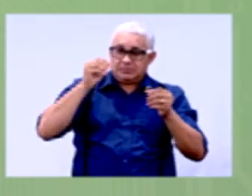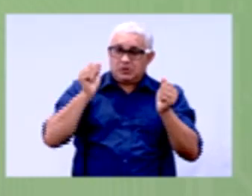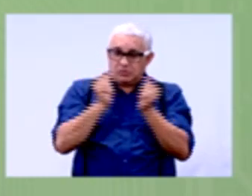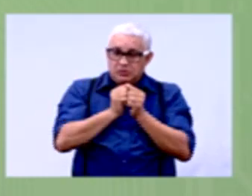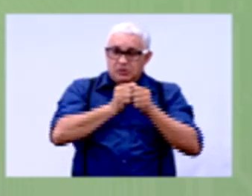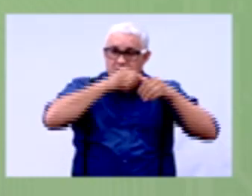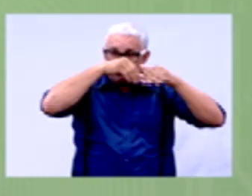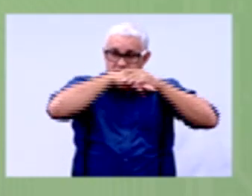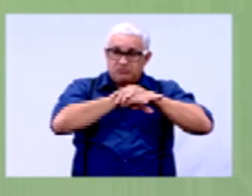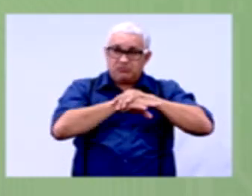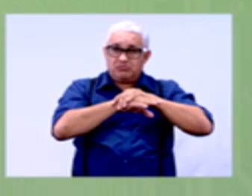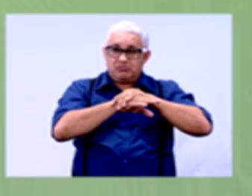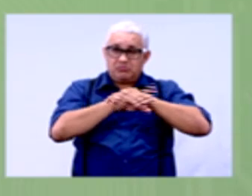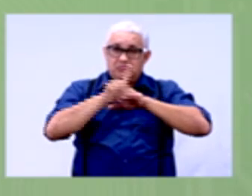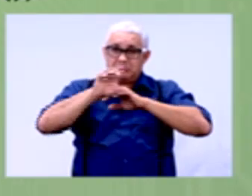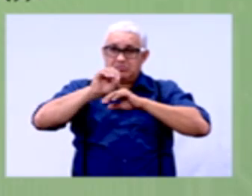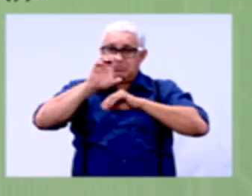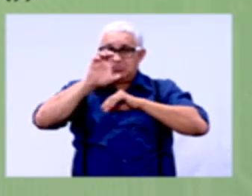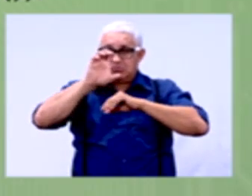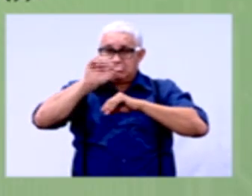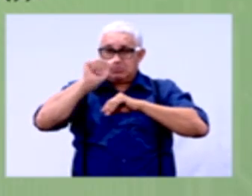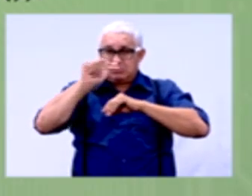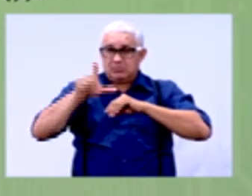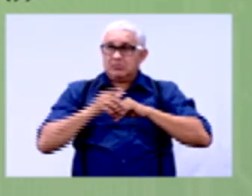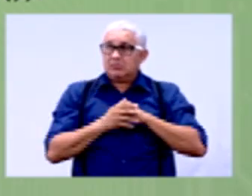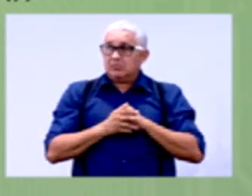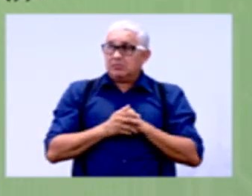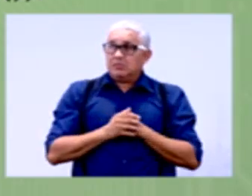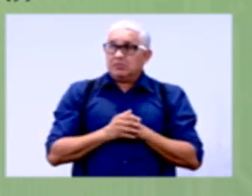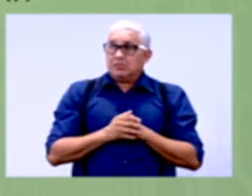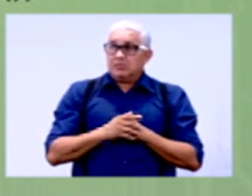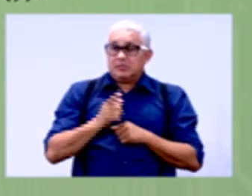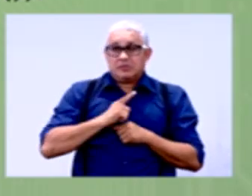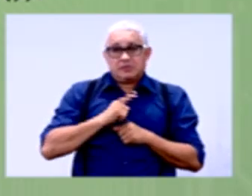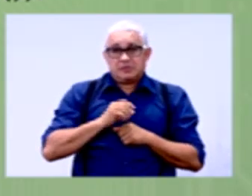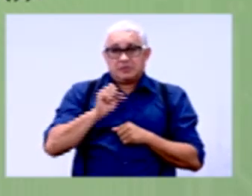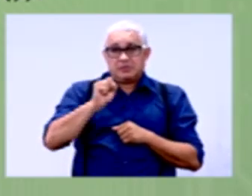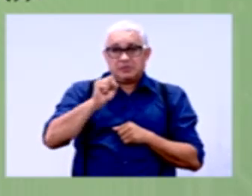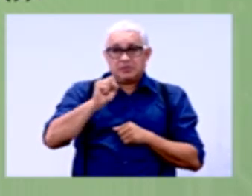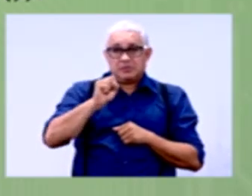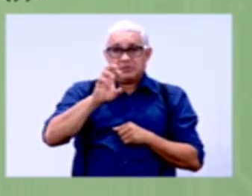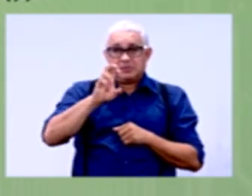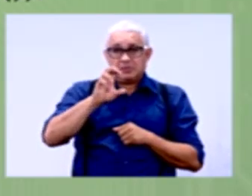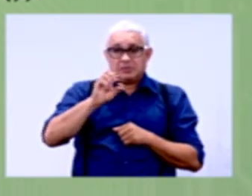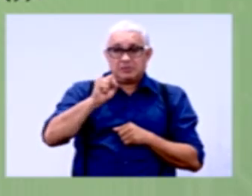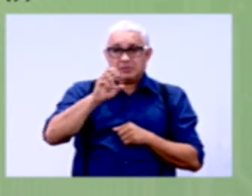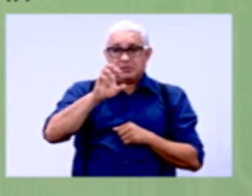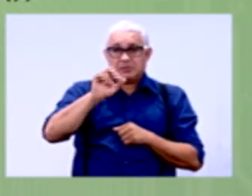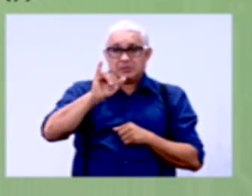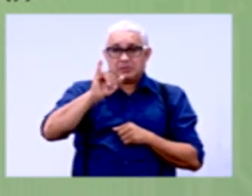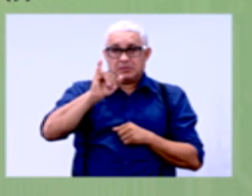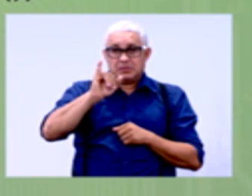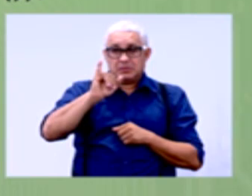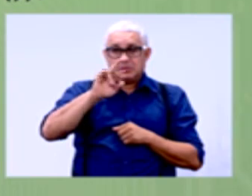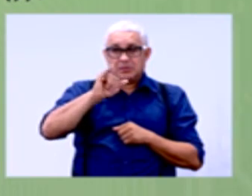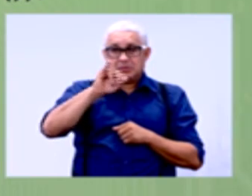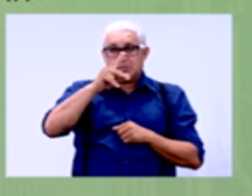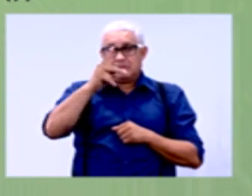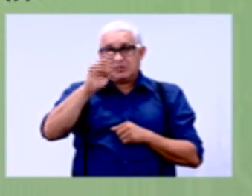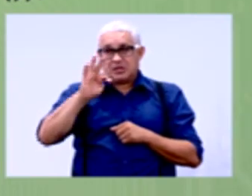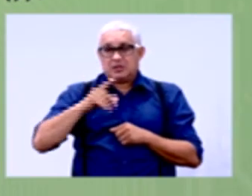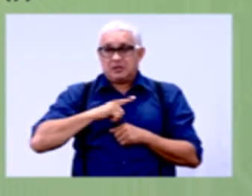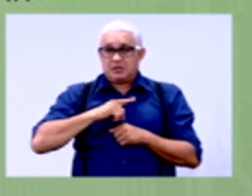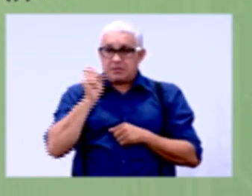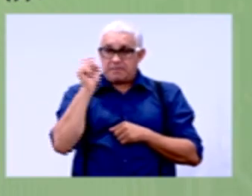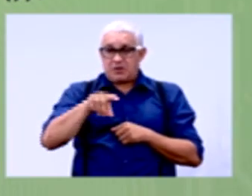local dos dados. Aqui a gente tem um script que vai, no momento em que o botão